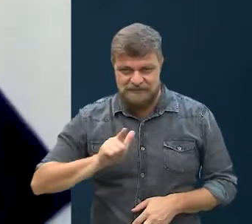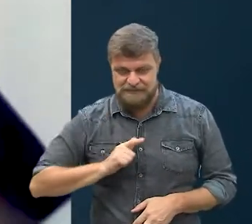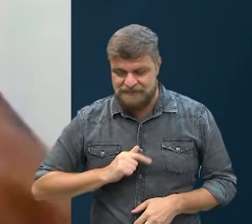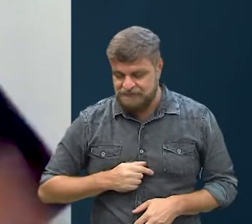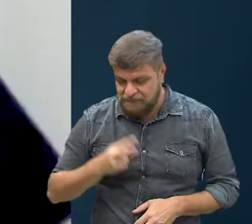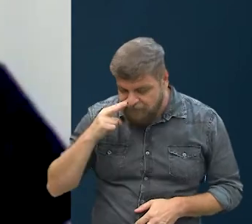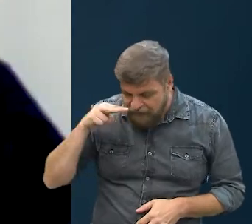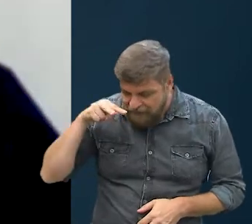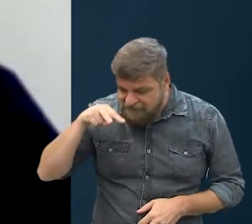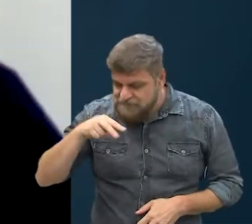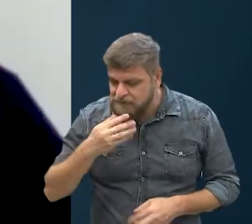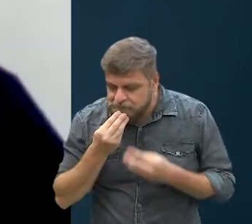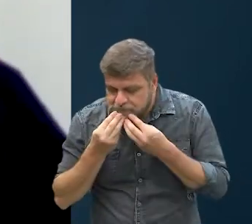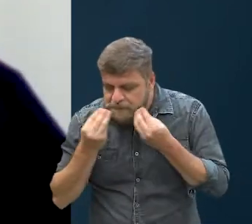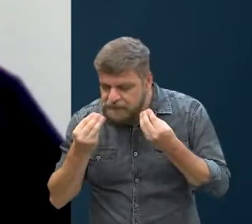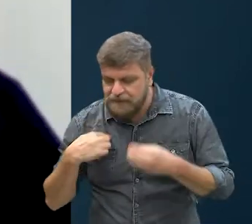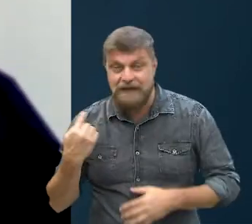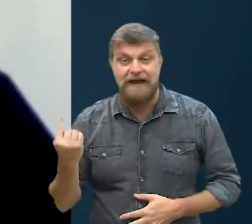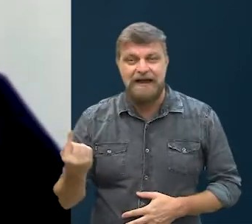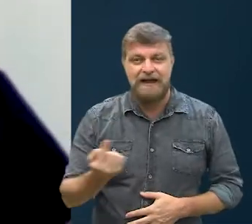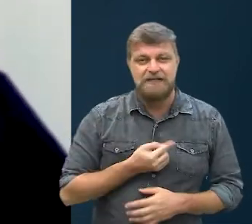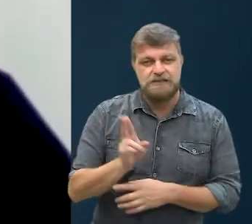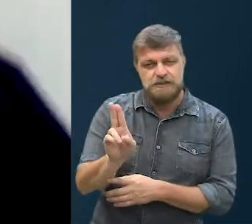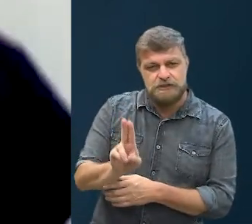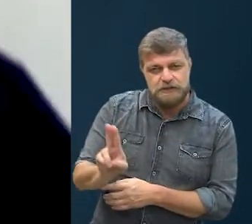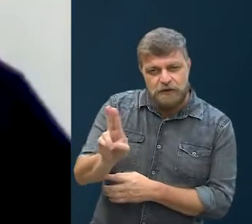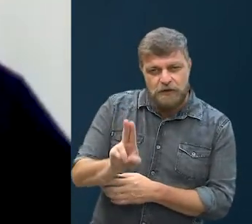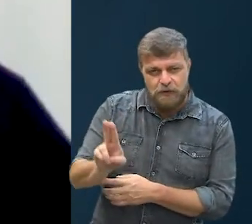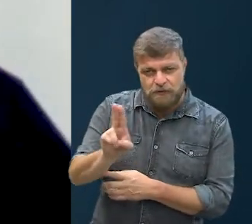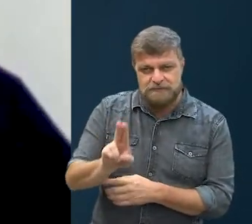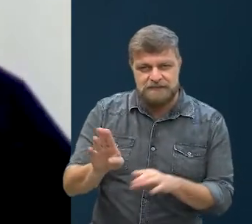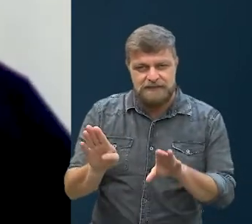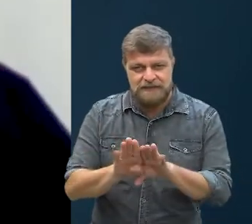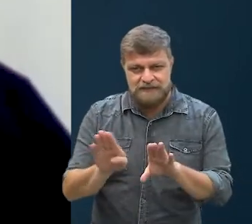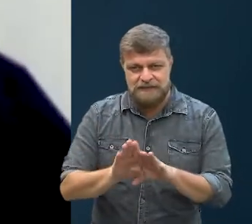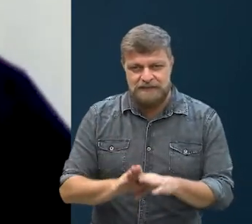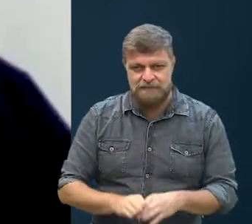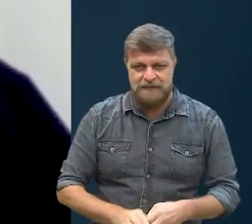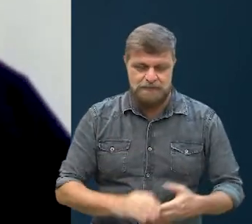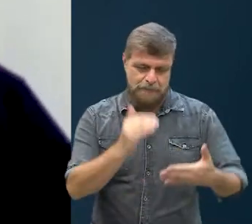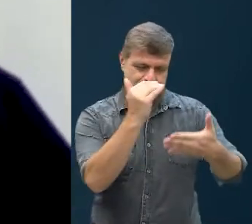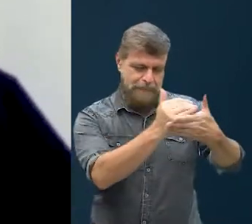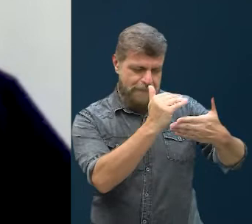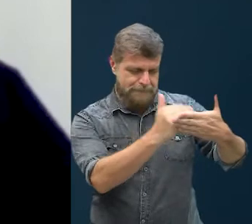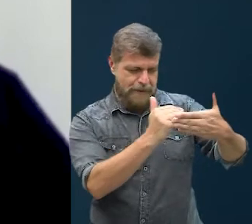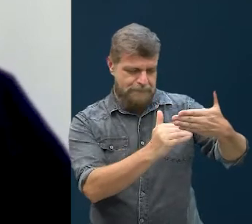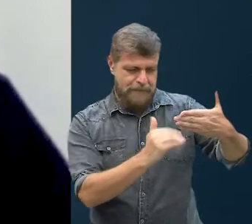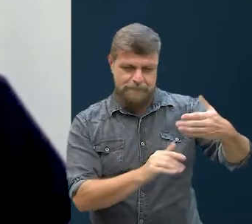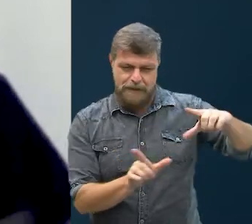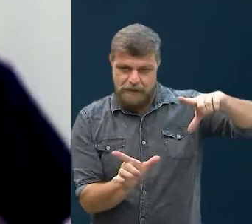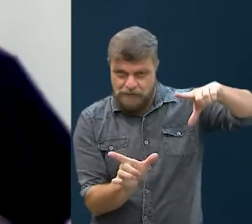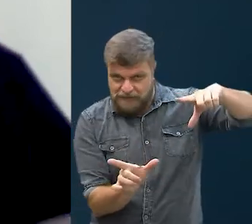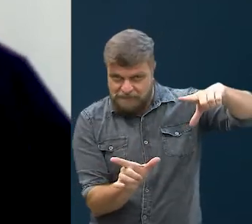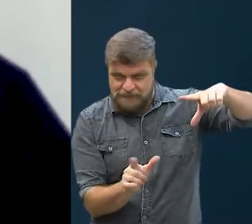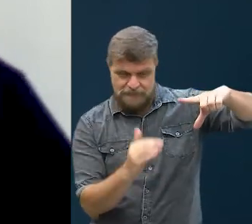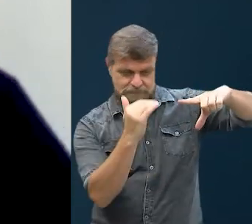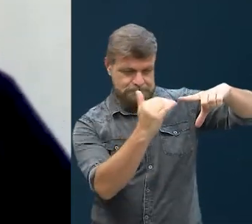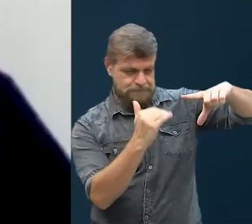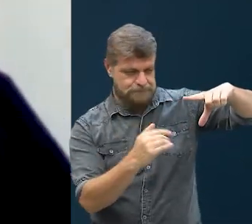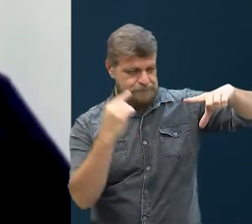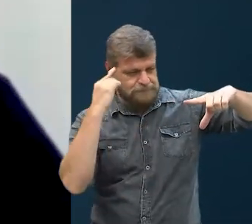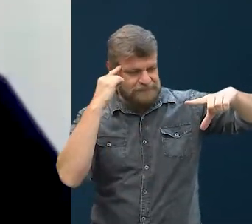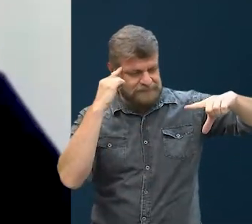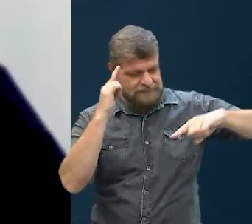aquele negócio, a gente usa até no desenvolvimento dos cardápios, né, em pensar